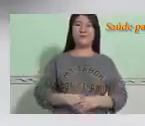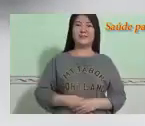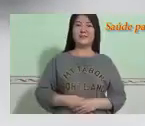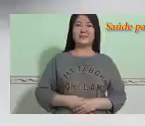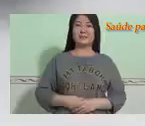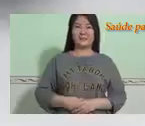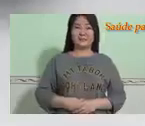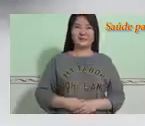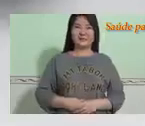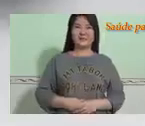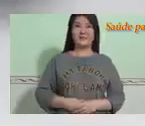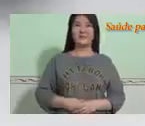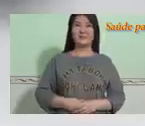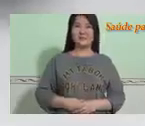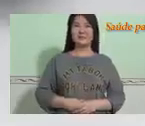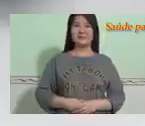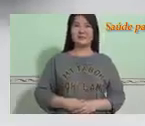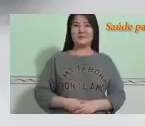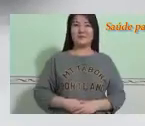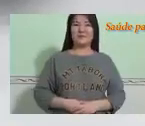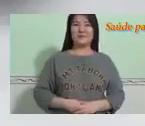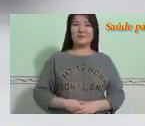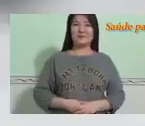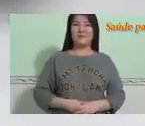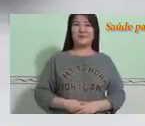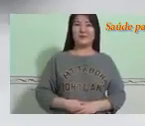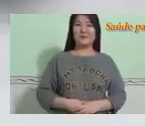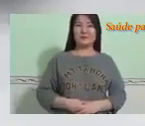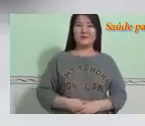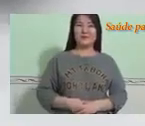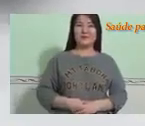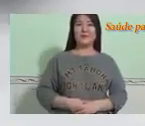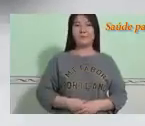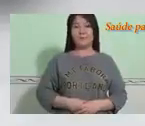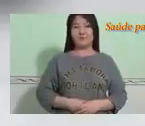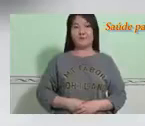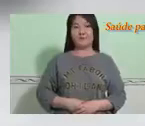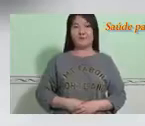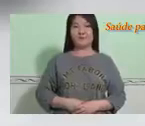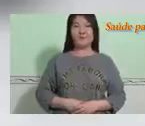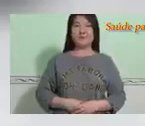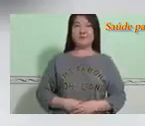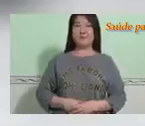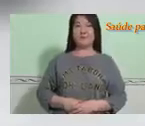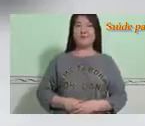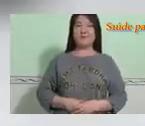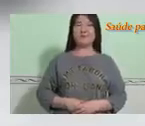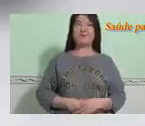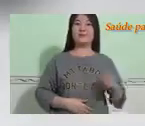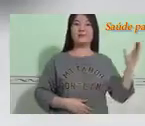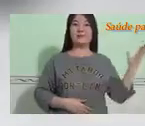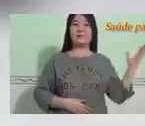vezes idênticos aos encontrados no corpo humano, que vão ajudar o organismo a combater algumas doenças.